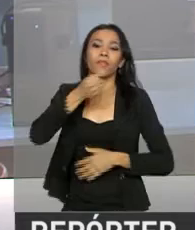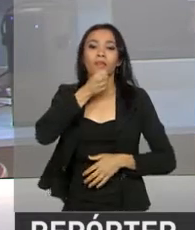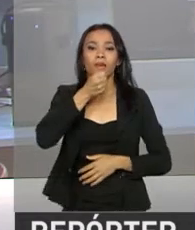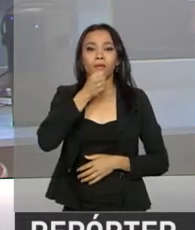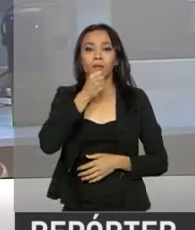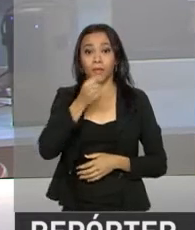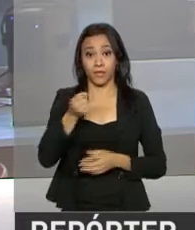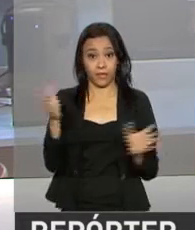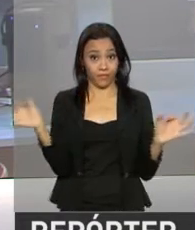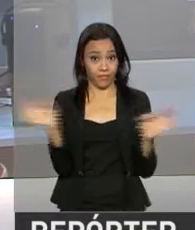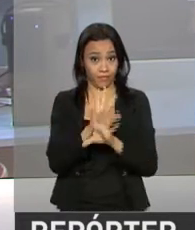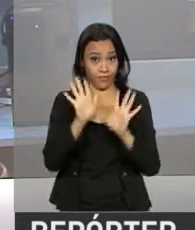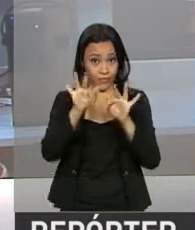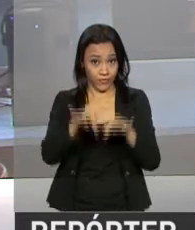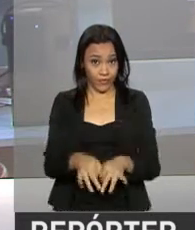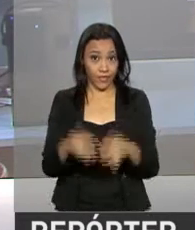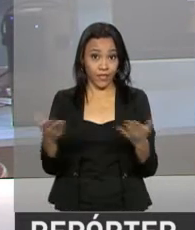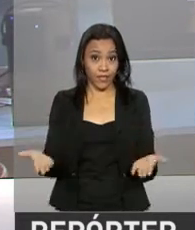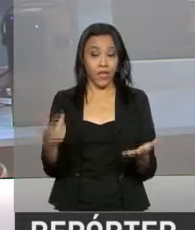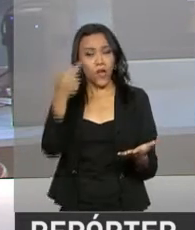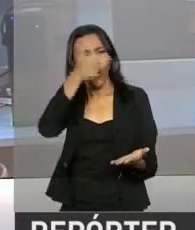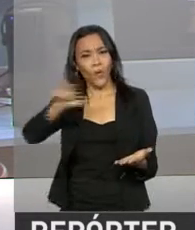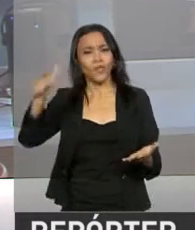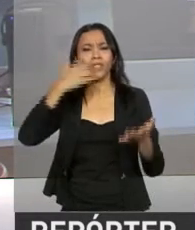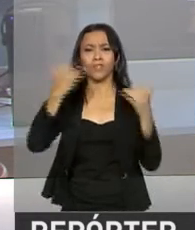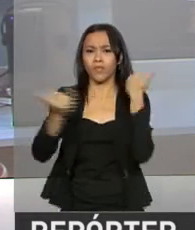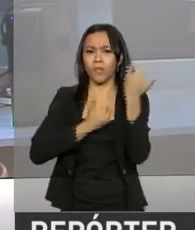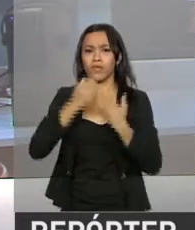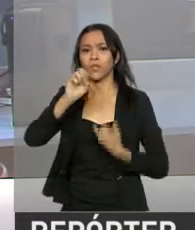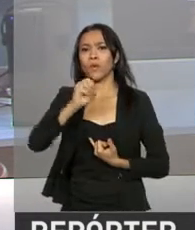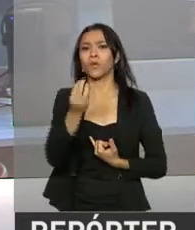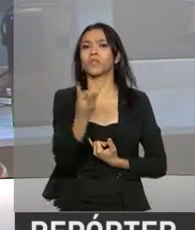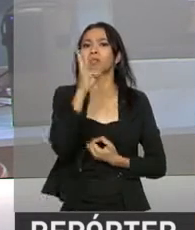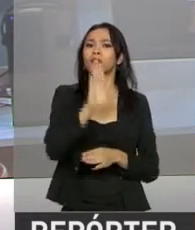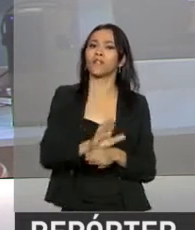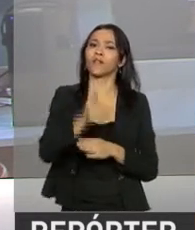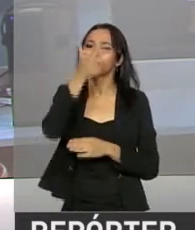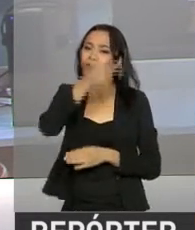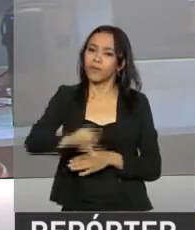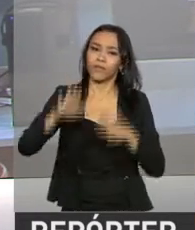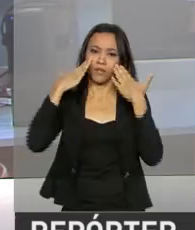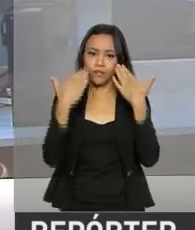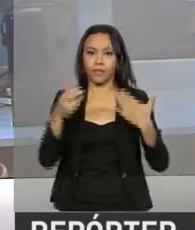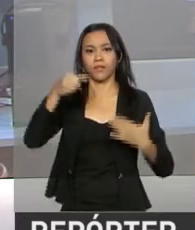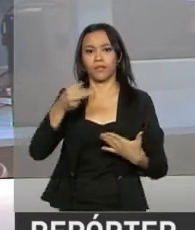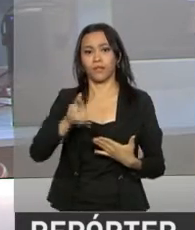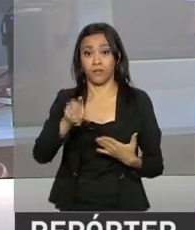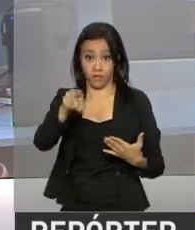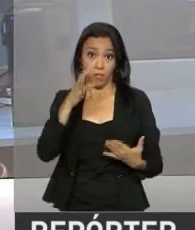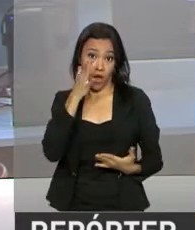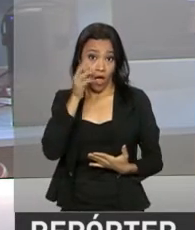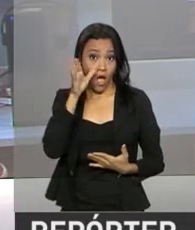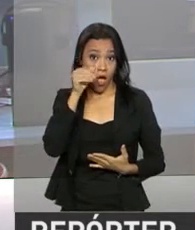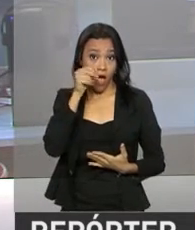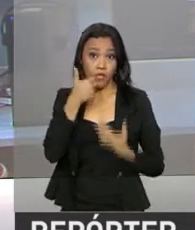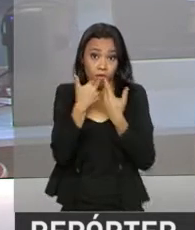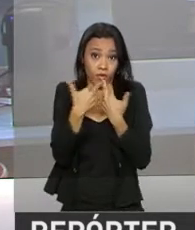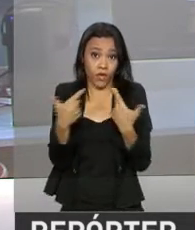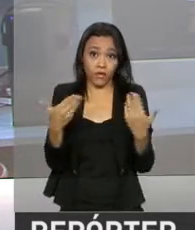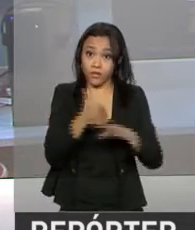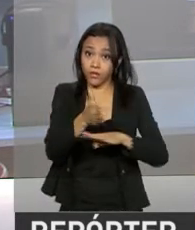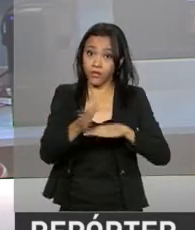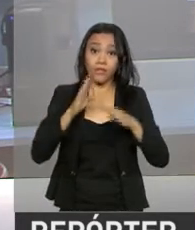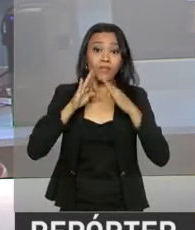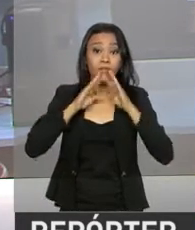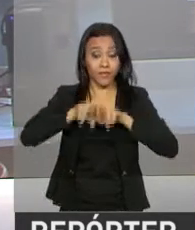NBR termina aqui. Voltamos a qualquer momento com outras informações ou às 15h na nossa próxima edição. Você pode acompanhar também as novidades em